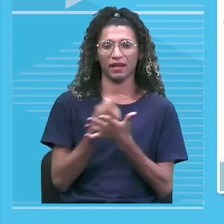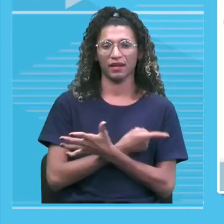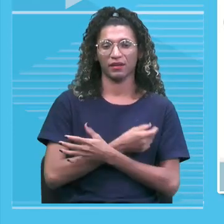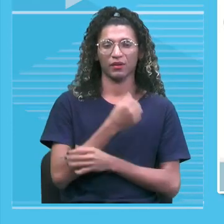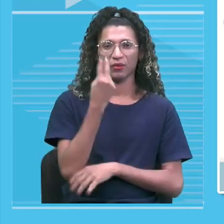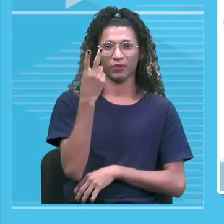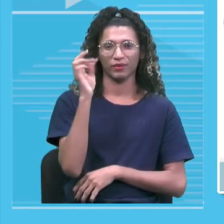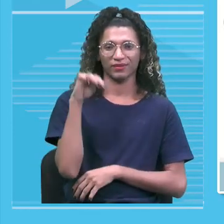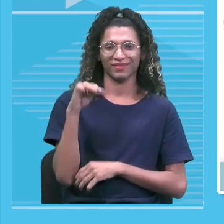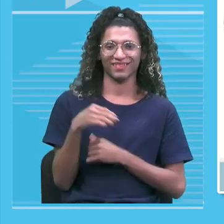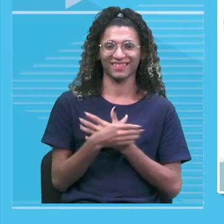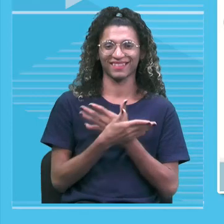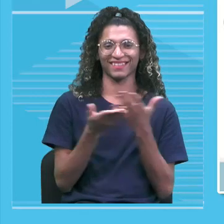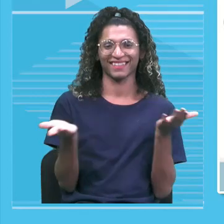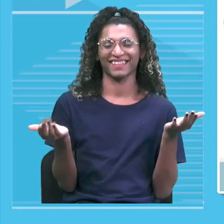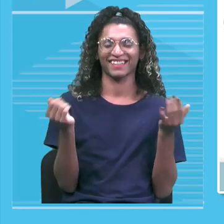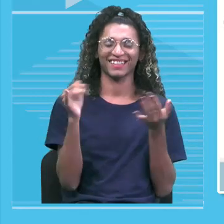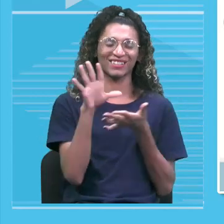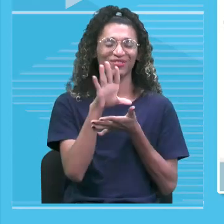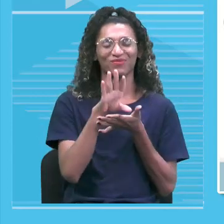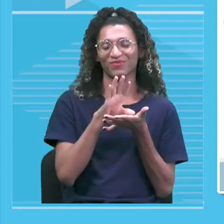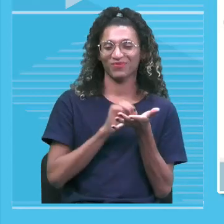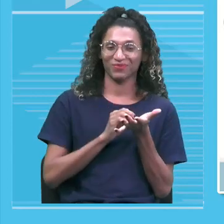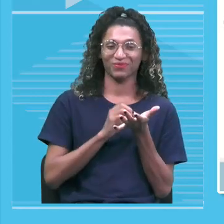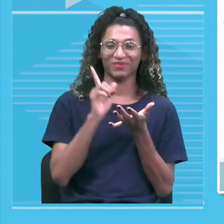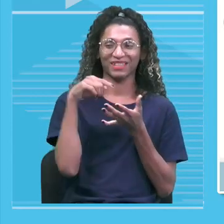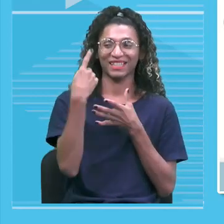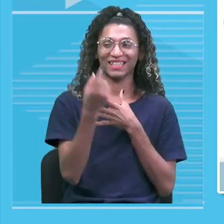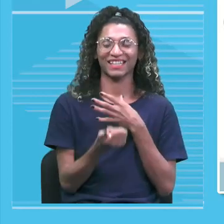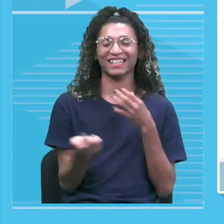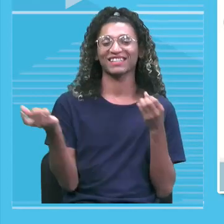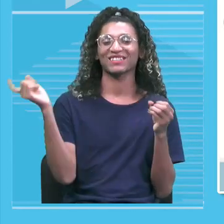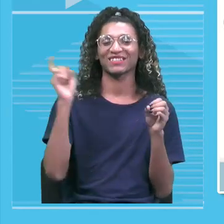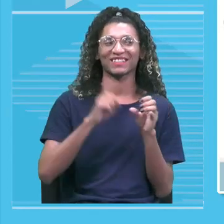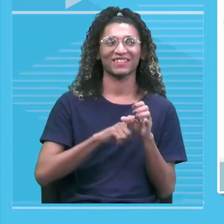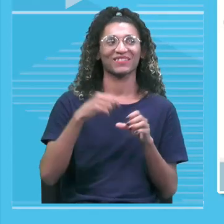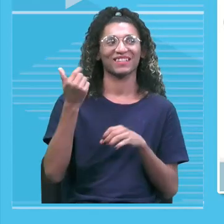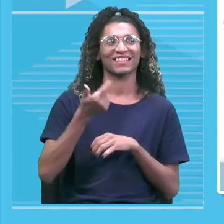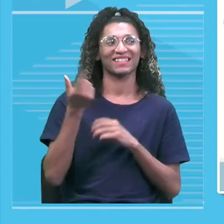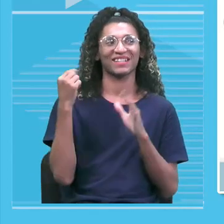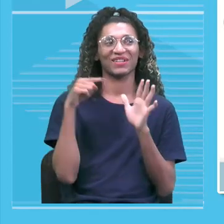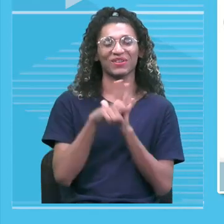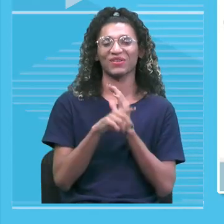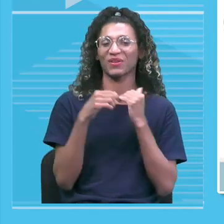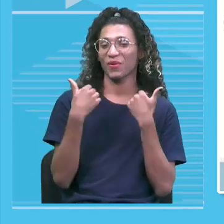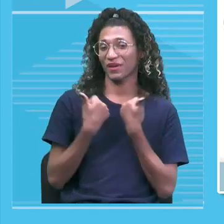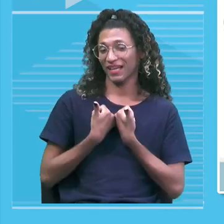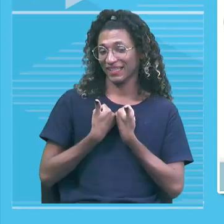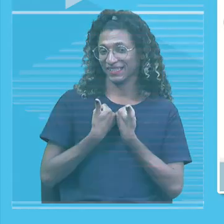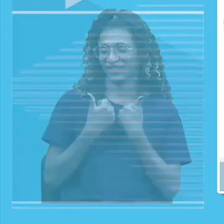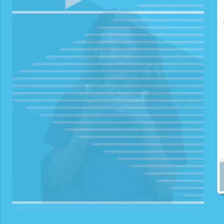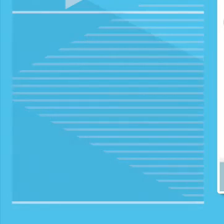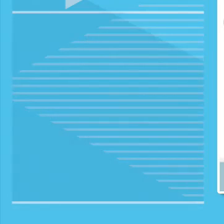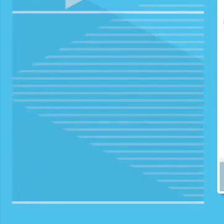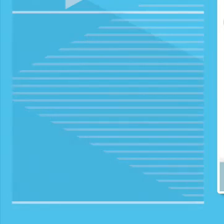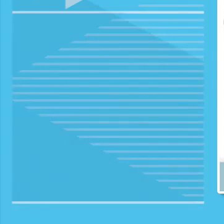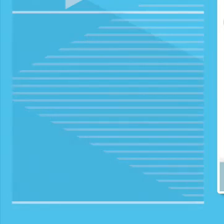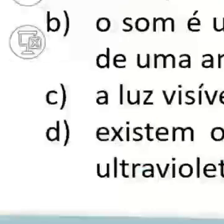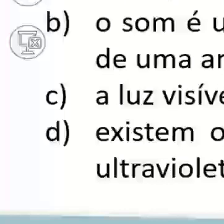dois minutinhos para você e a gente volta com a segunda questão tá bom dois minutinhos